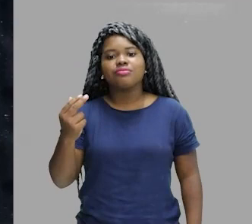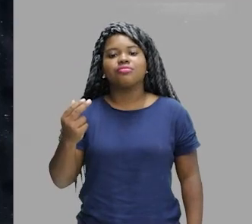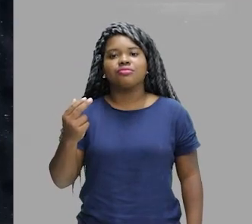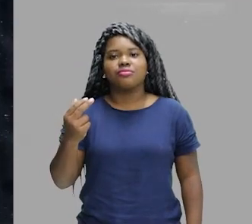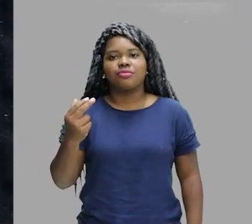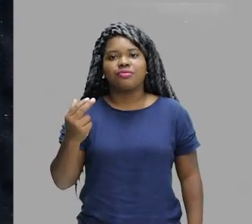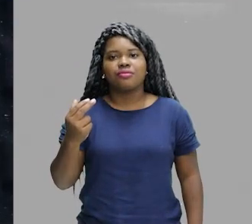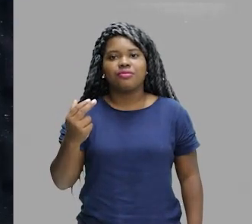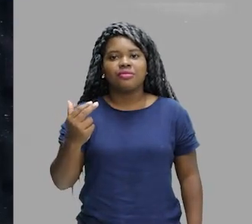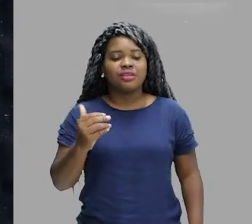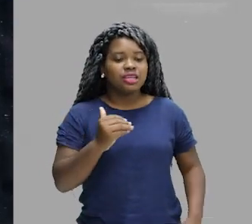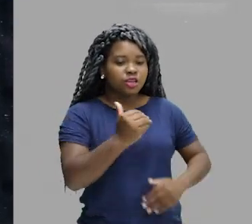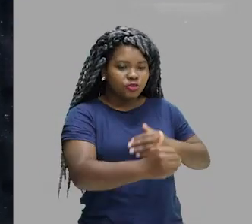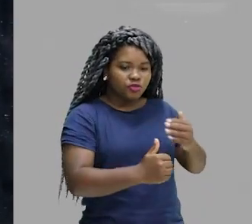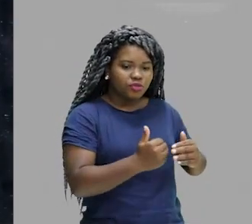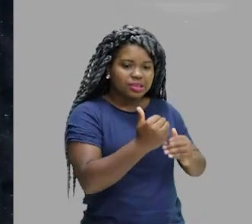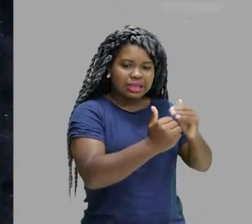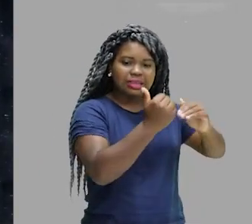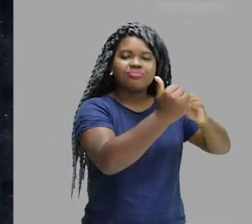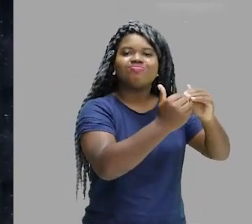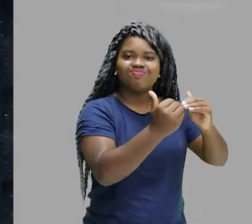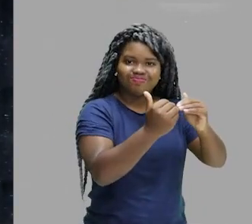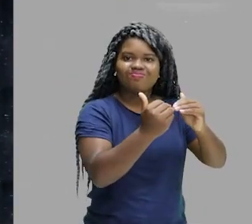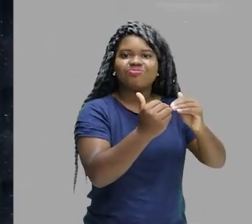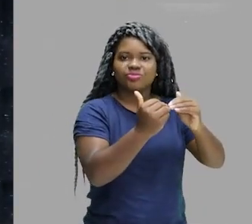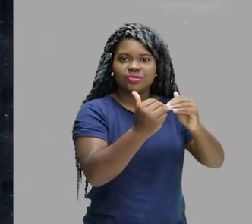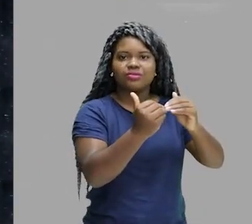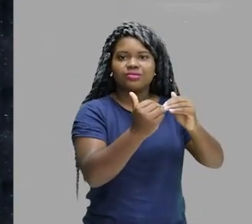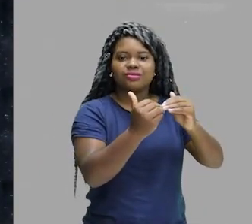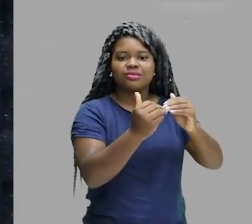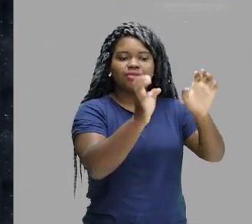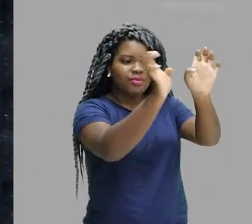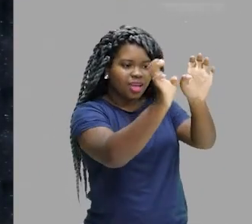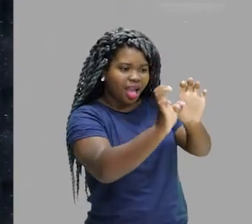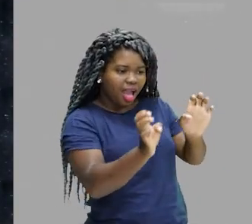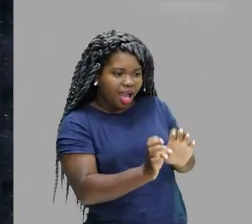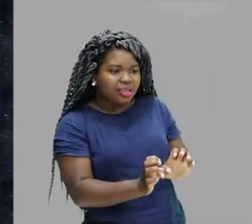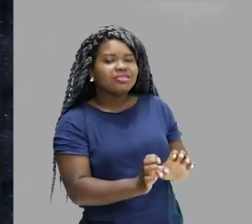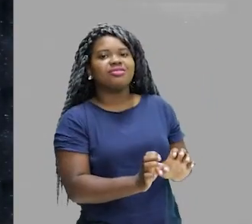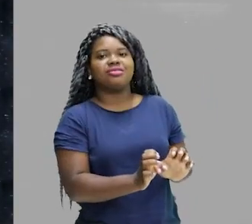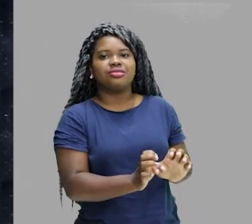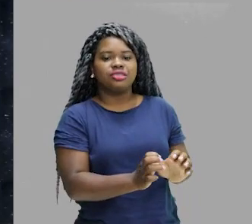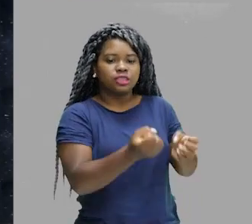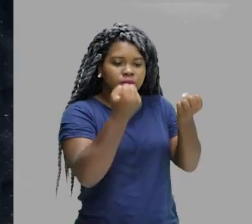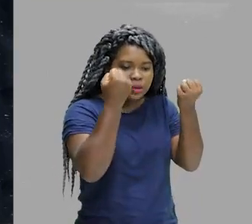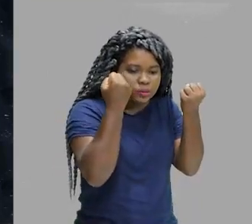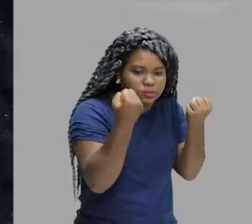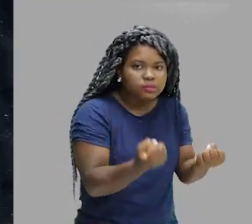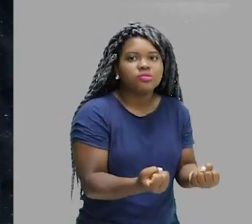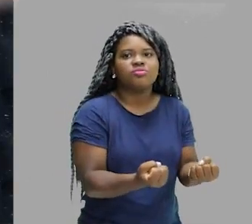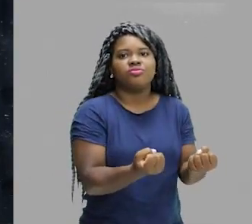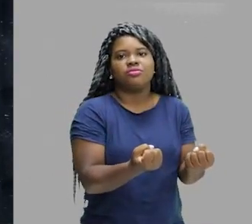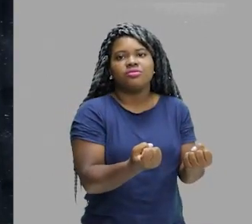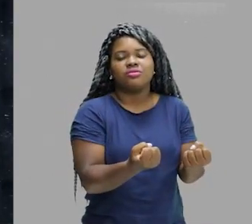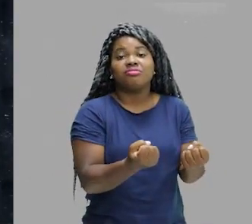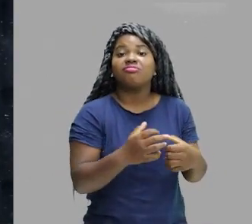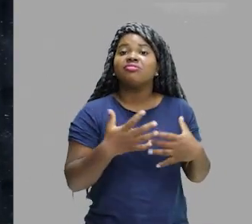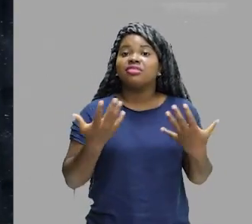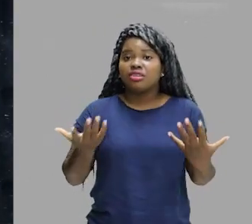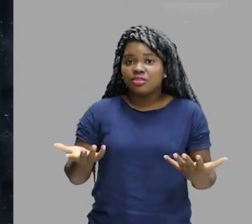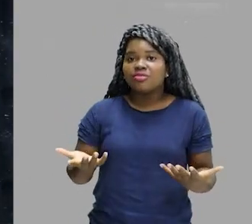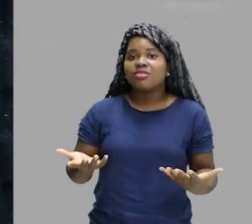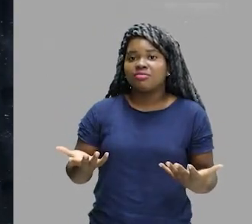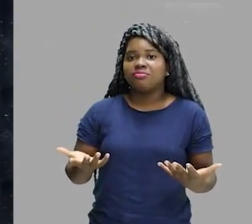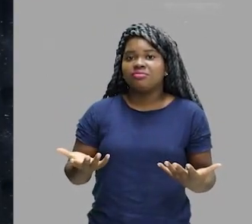falei, matematicamente, cientificamente, para que a estrutura pudesse suportar o próprio peso, entre outras coisas. E é, sem sombra de dúvida, um